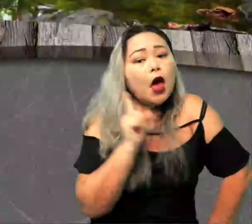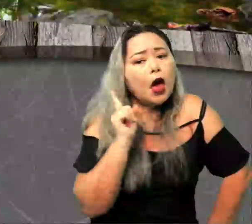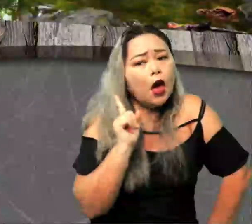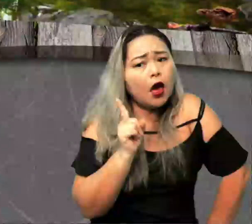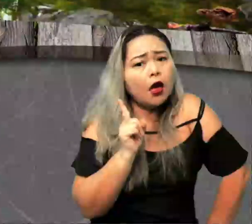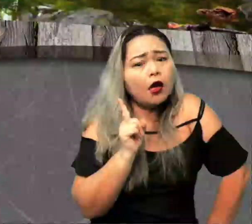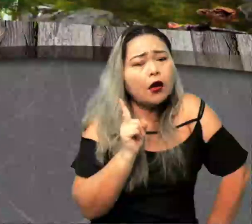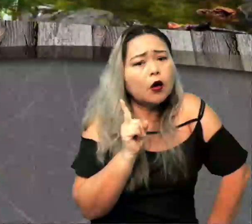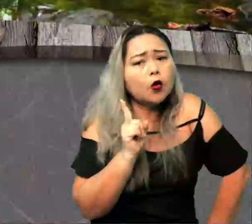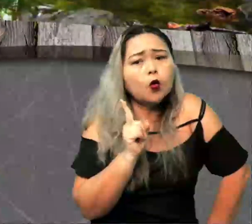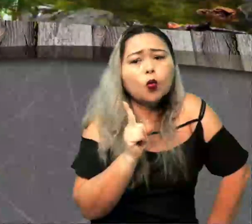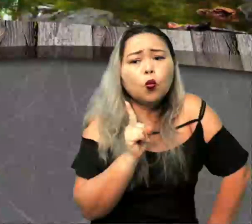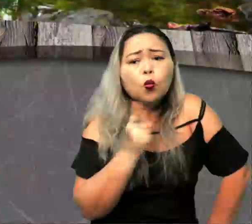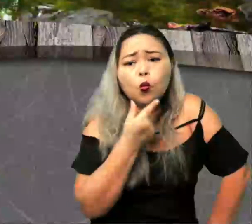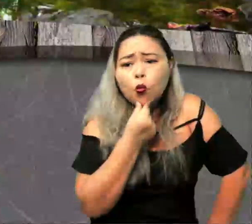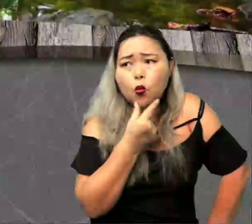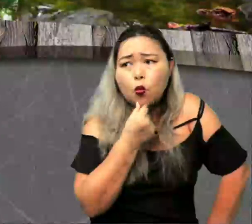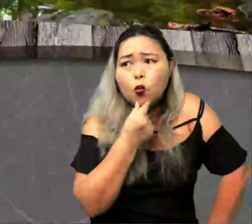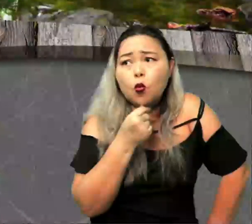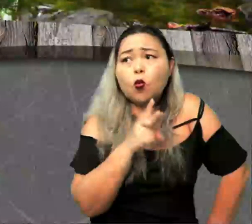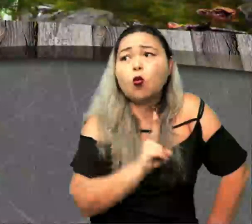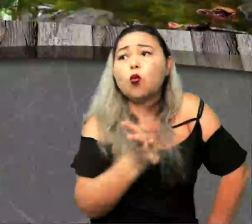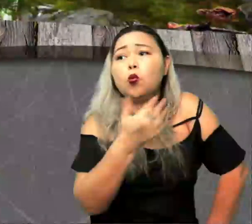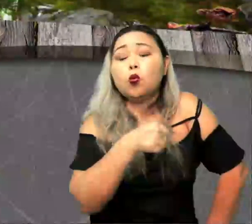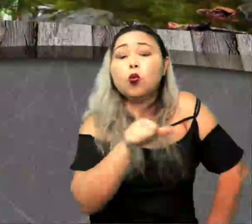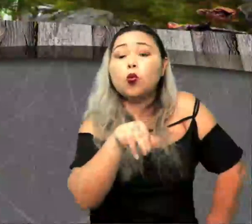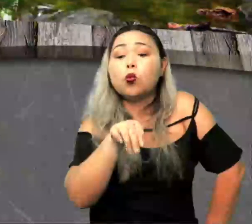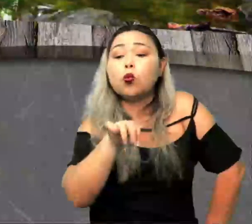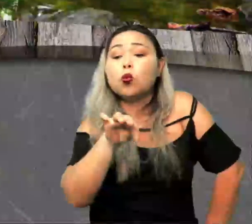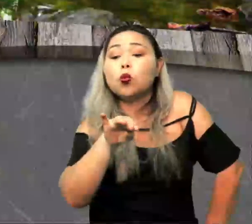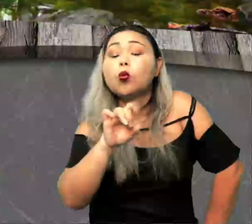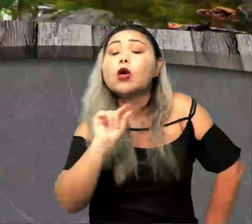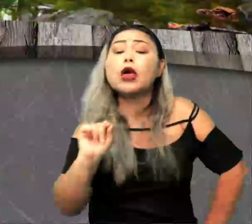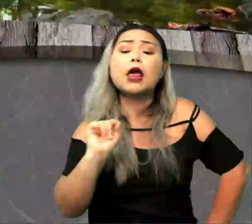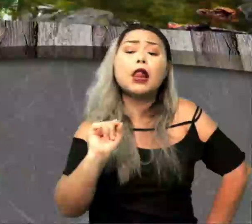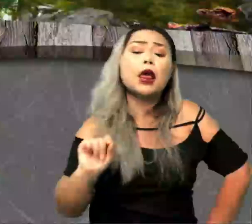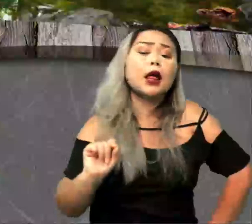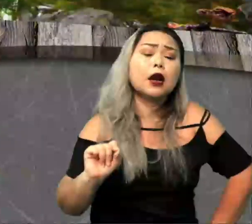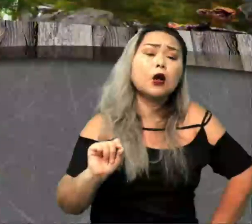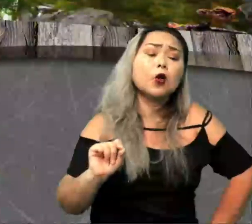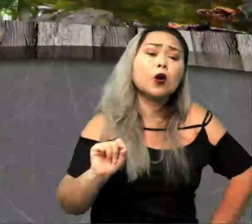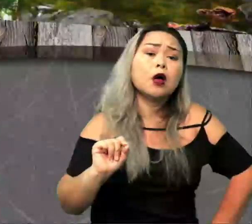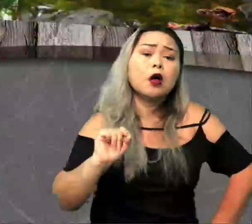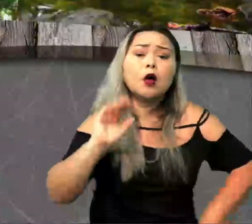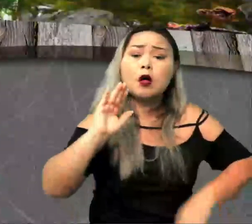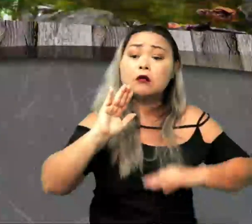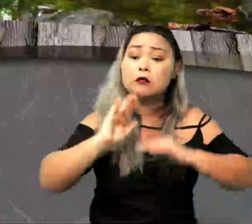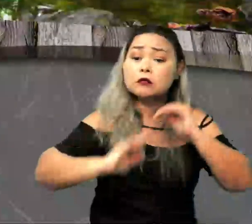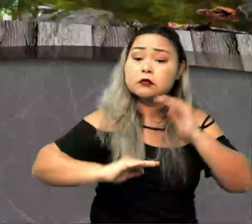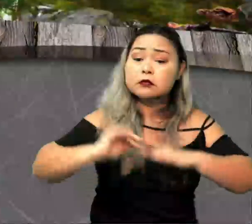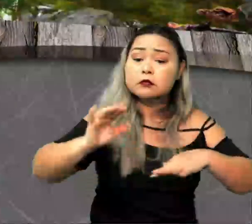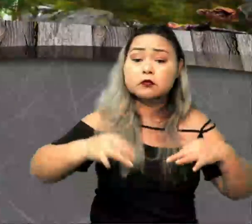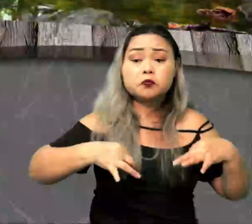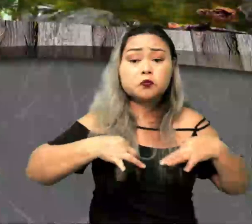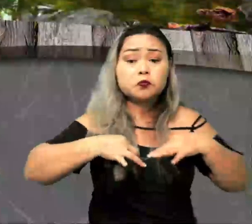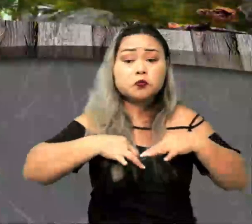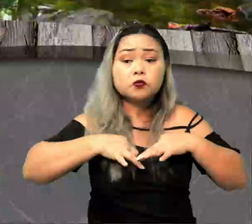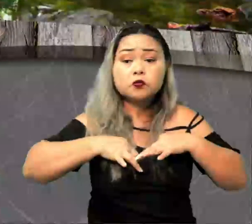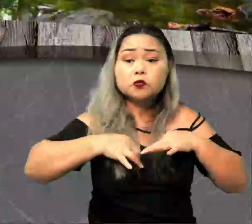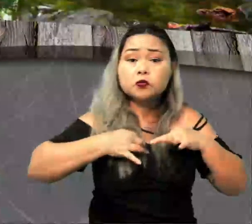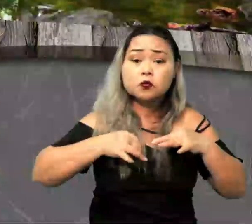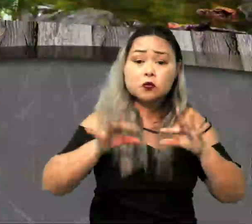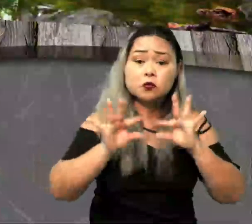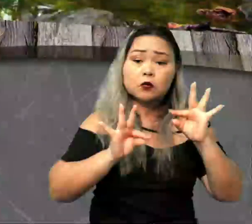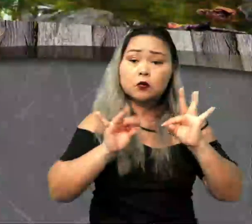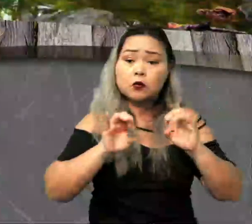era assim, tudo que ele conseguia. O que ele era? Ele trabalhava, né, com tecidos e